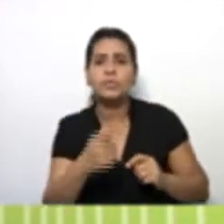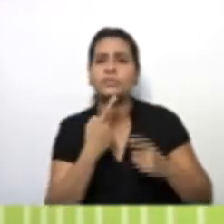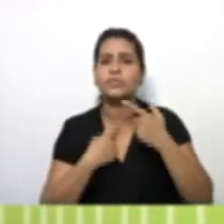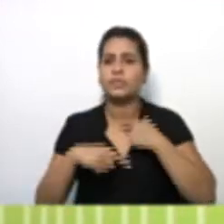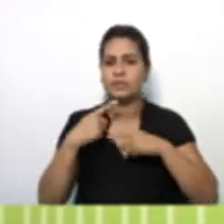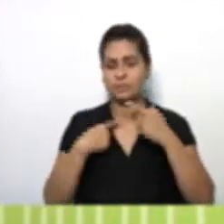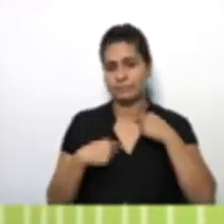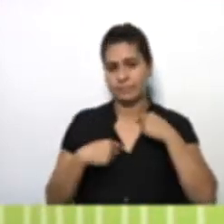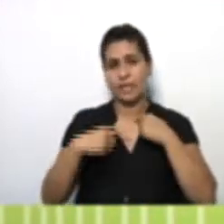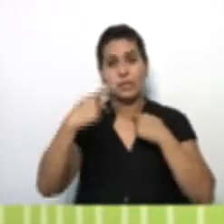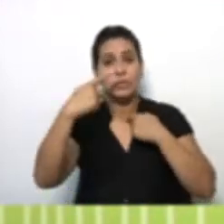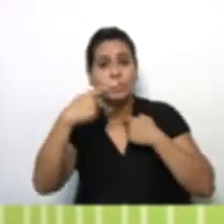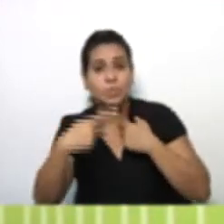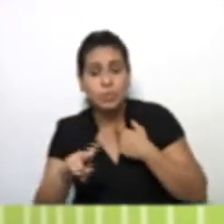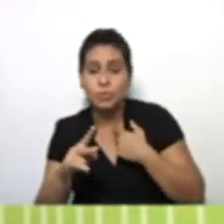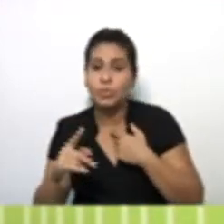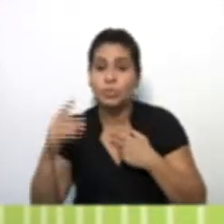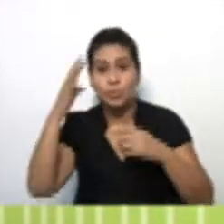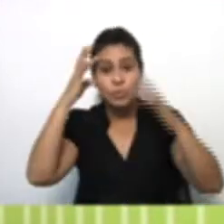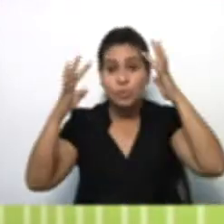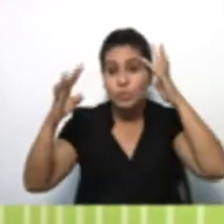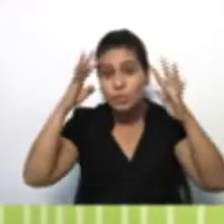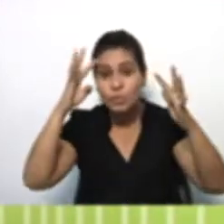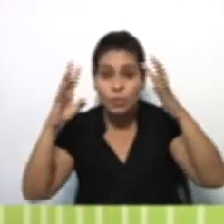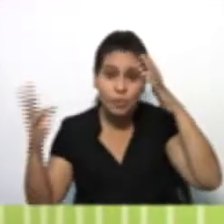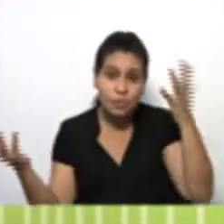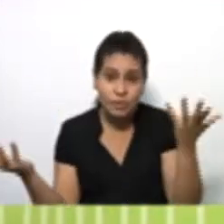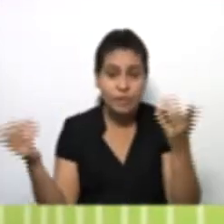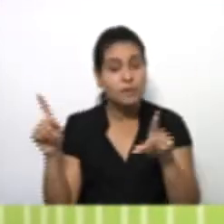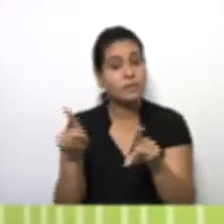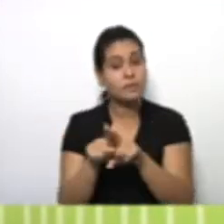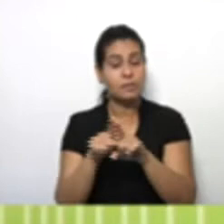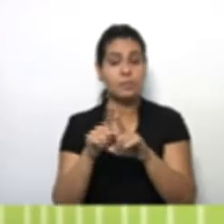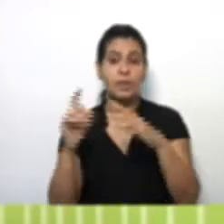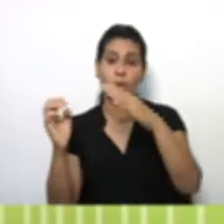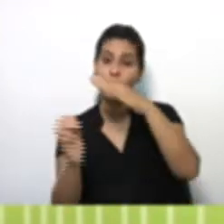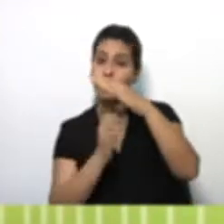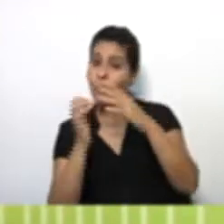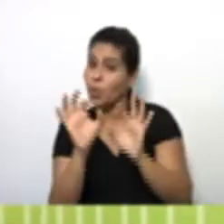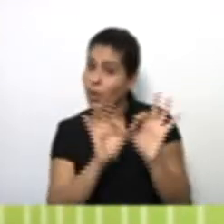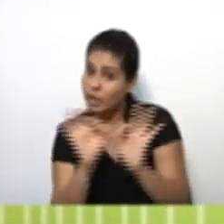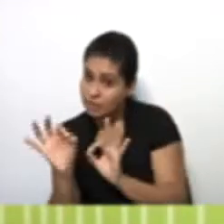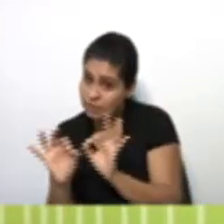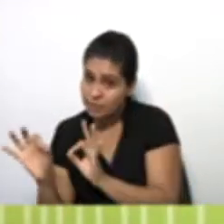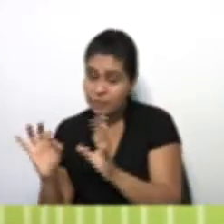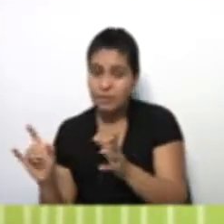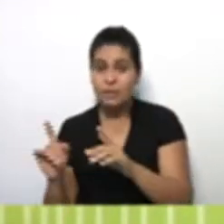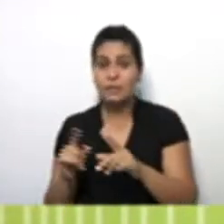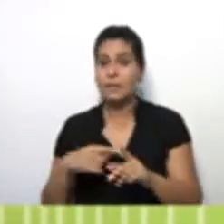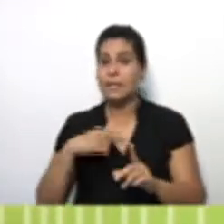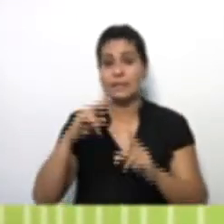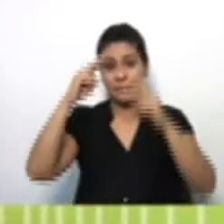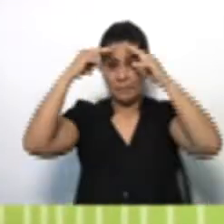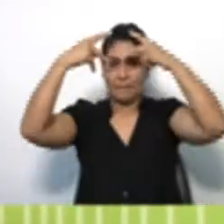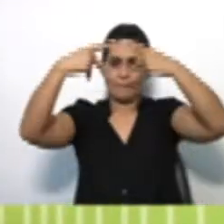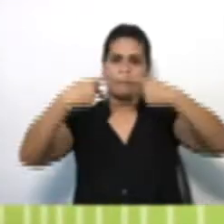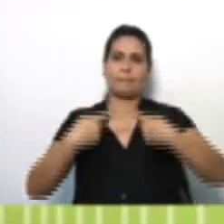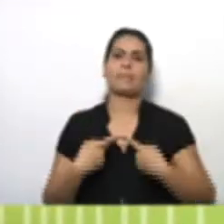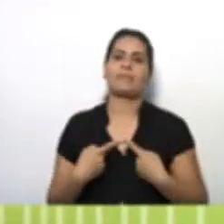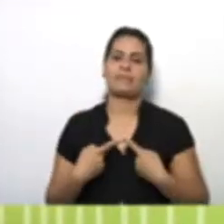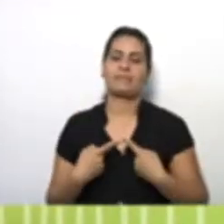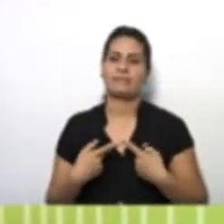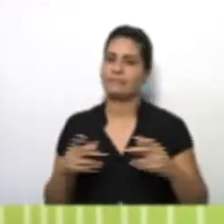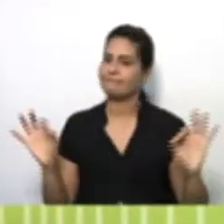necessidades, as suas expectativas, aos seus desejos. Uma organização não existe para se atender,